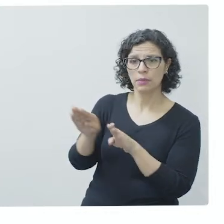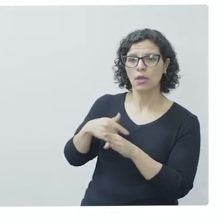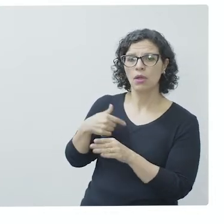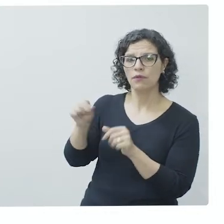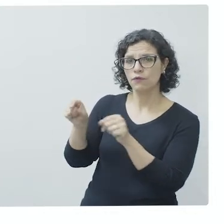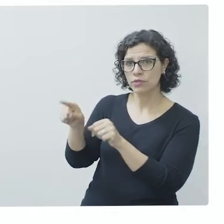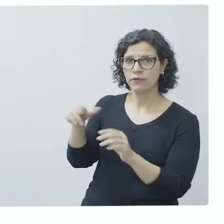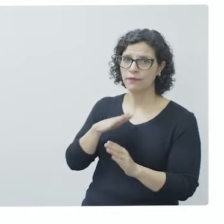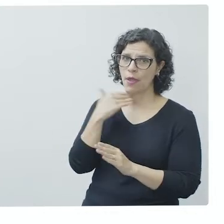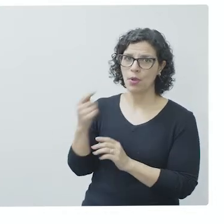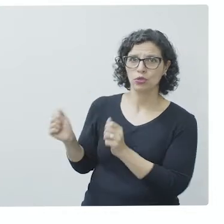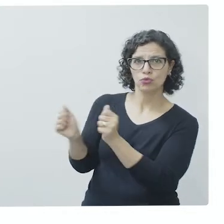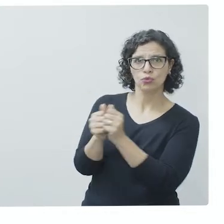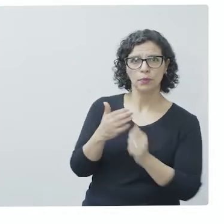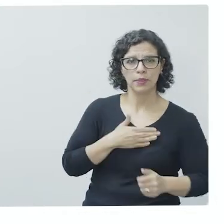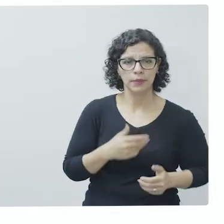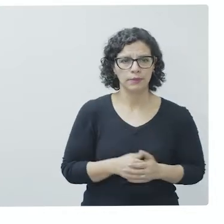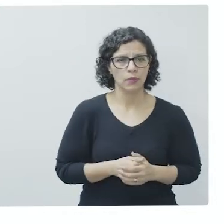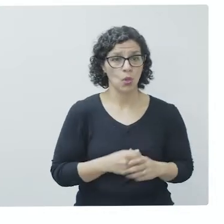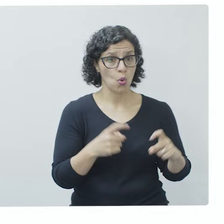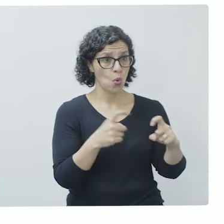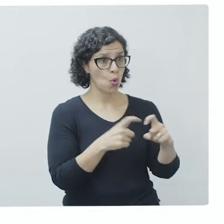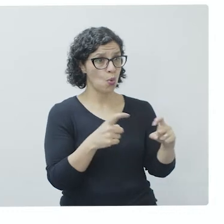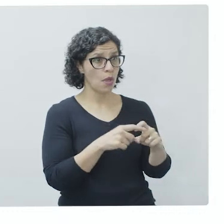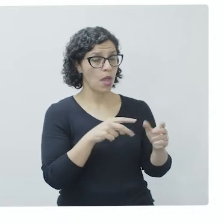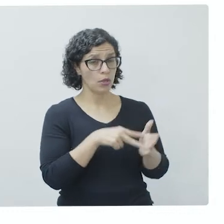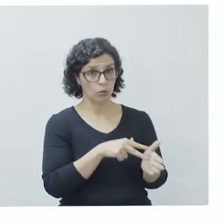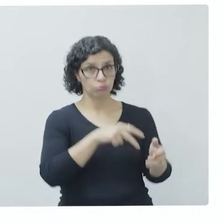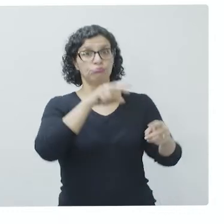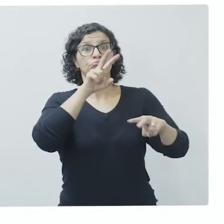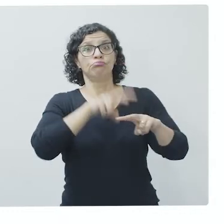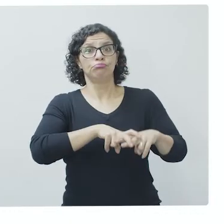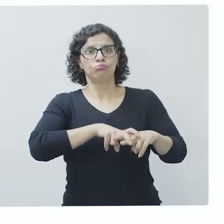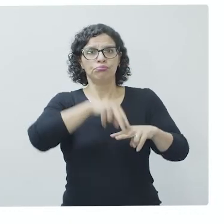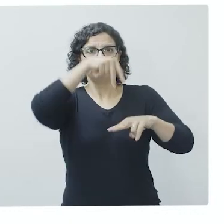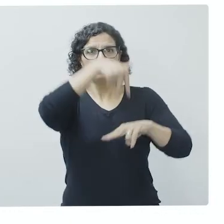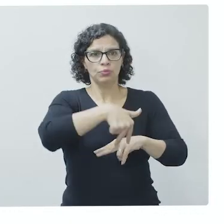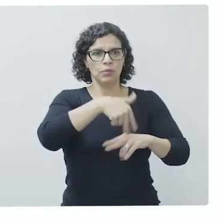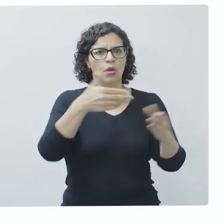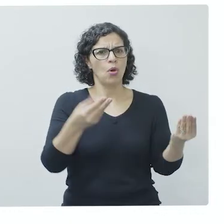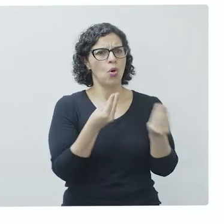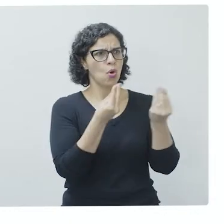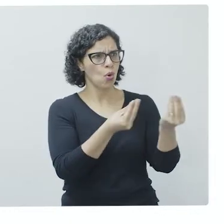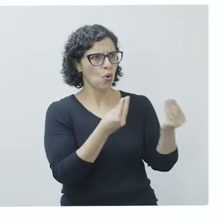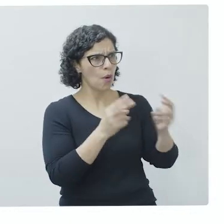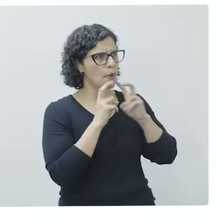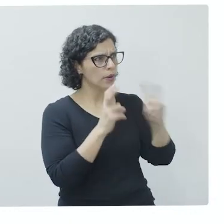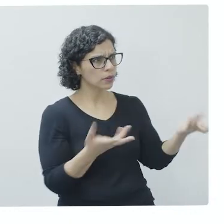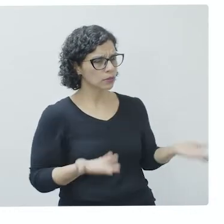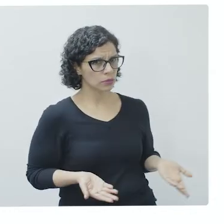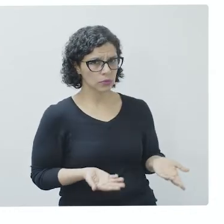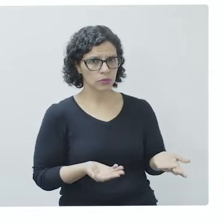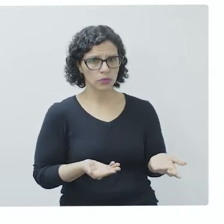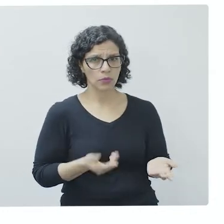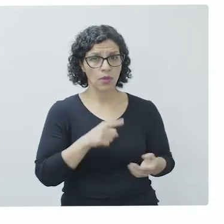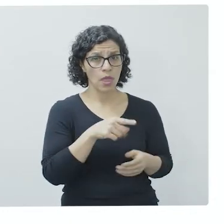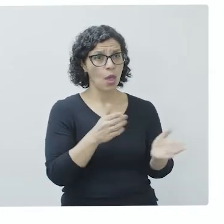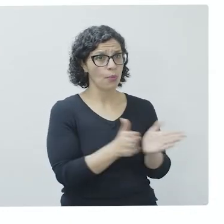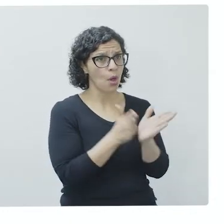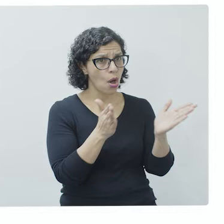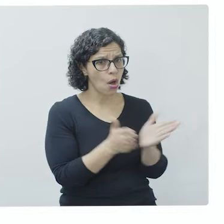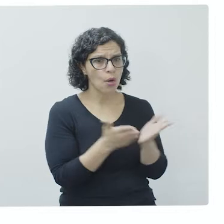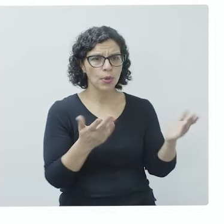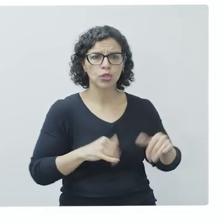aqui para levar você. O médico deu um pulo da cadeira. Mas como? Gritou.